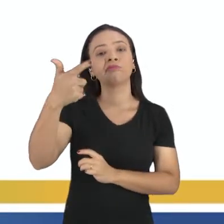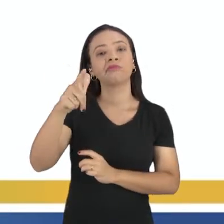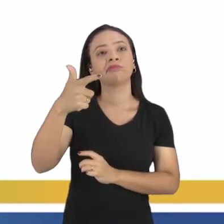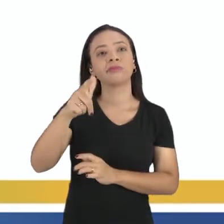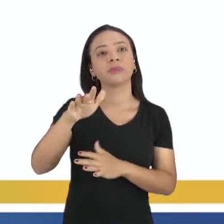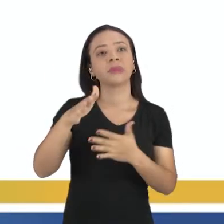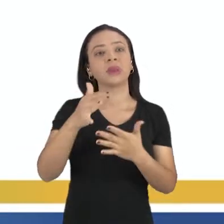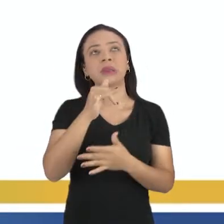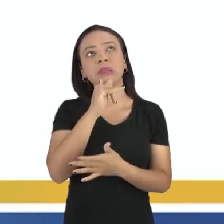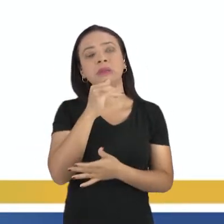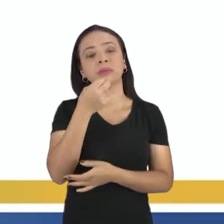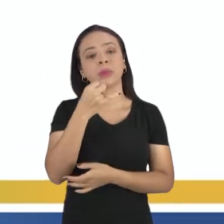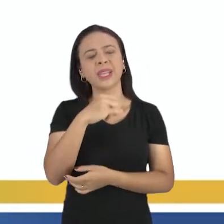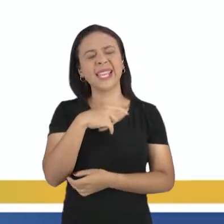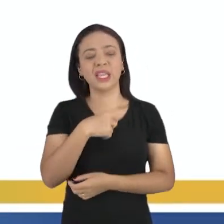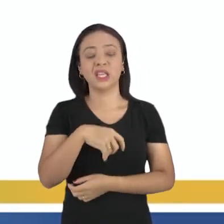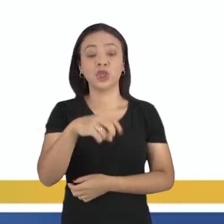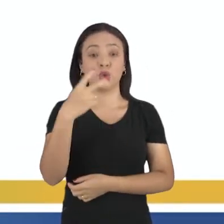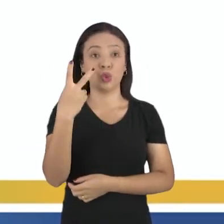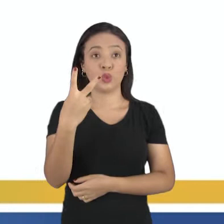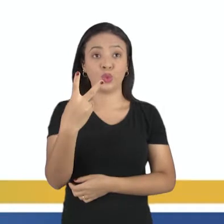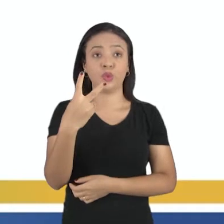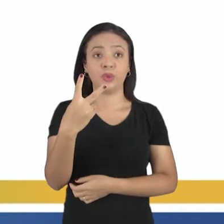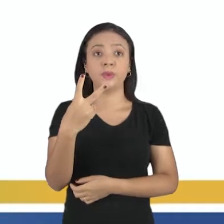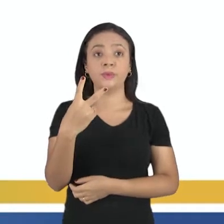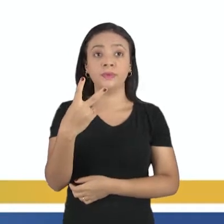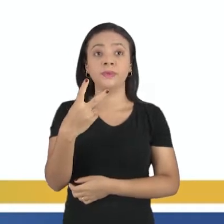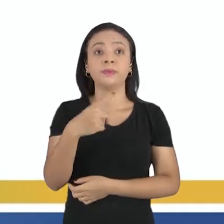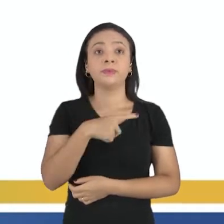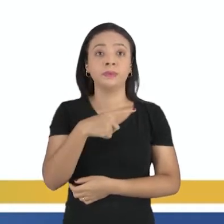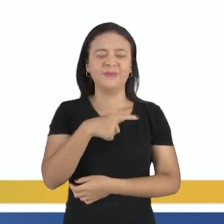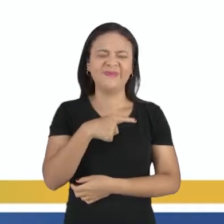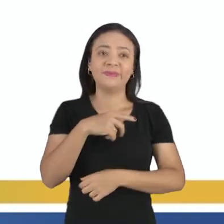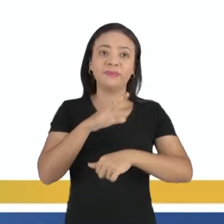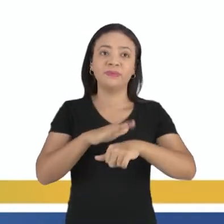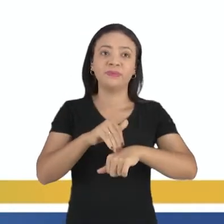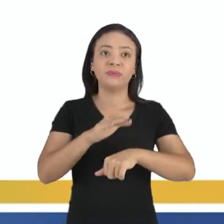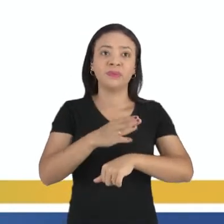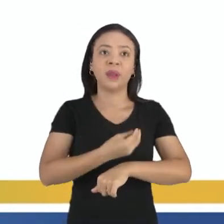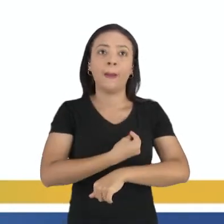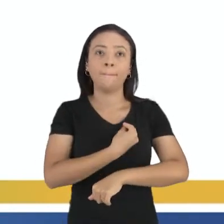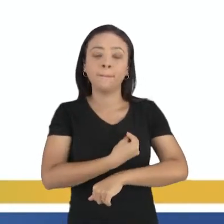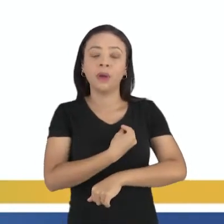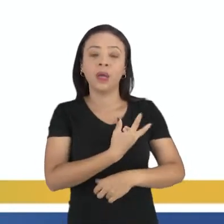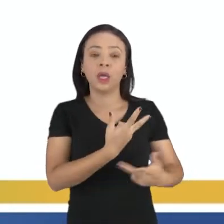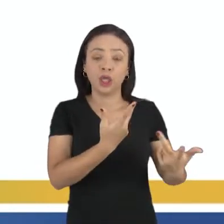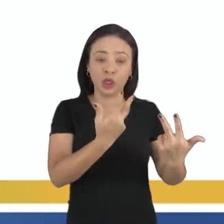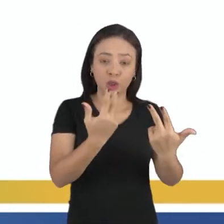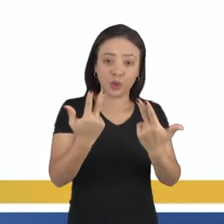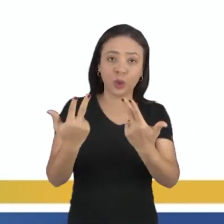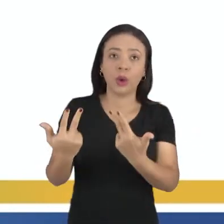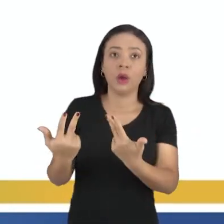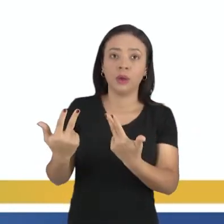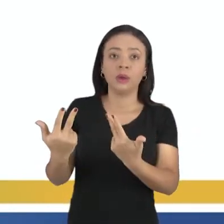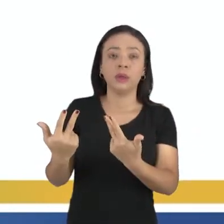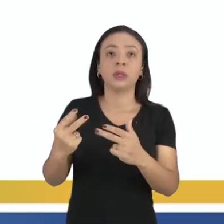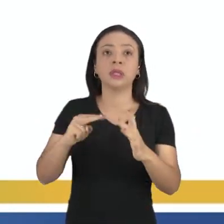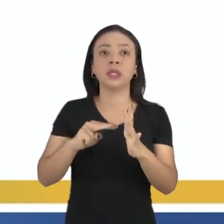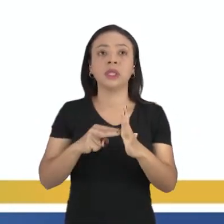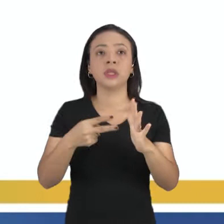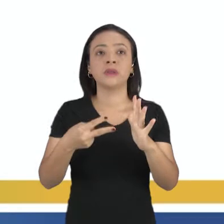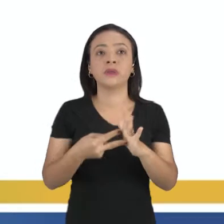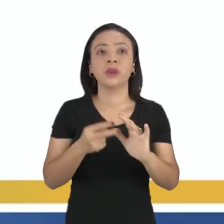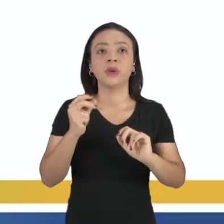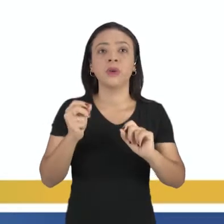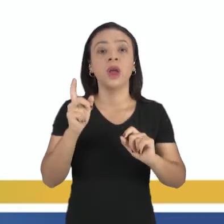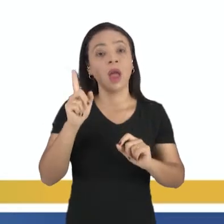quando, por exemplo, duas categorias possuem as maiores frequências, iguais entre si, dizemos